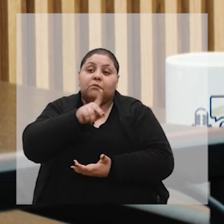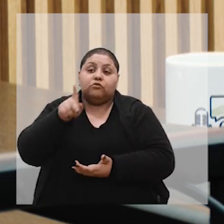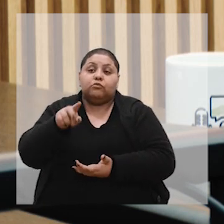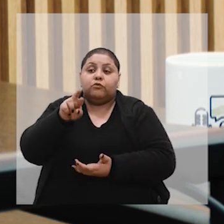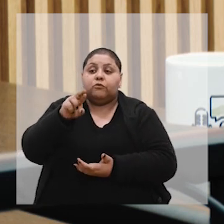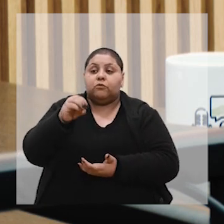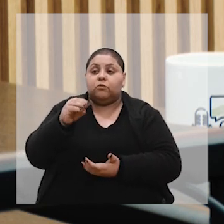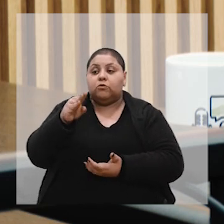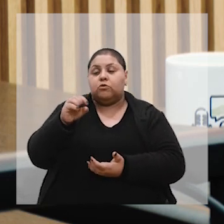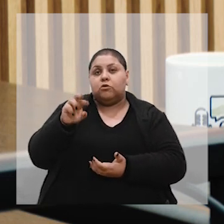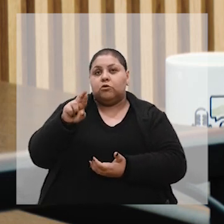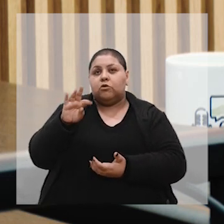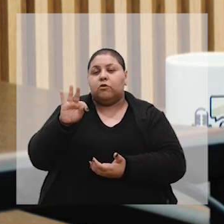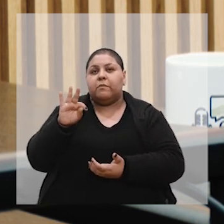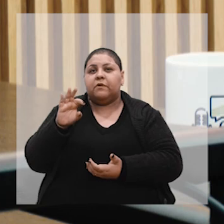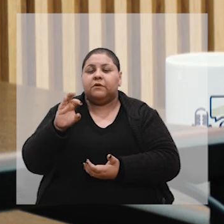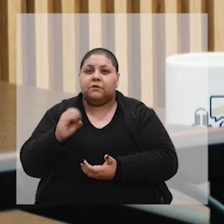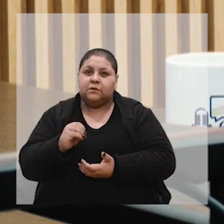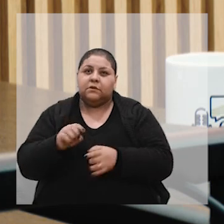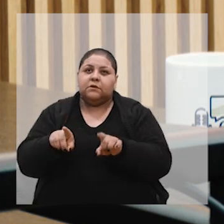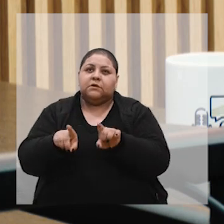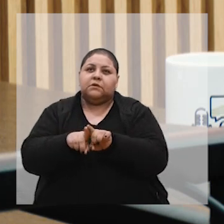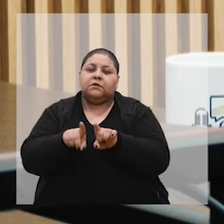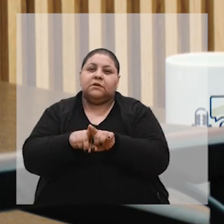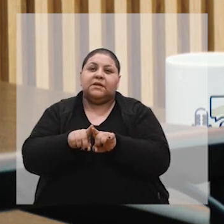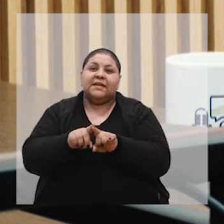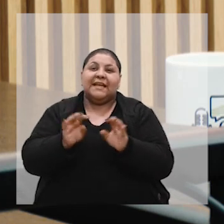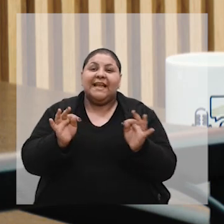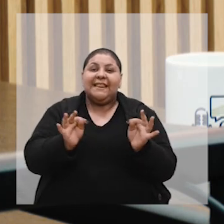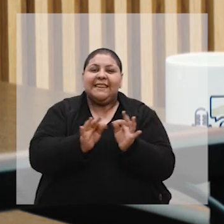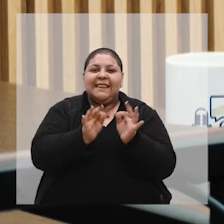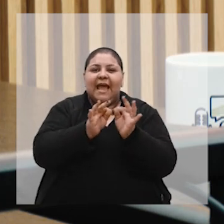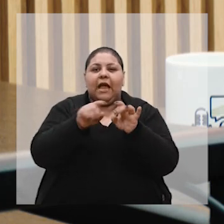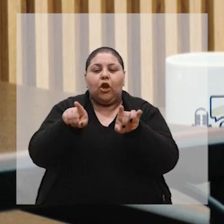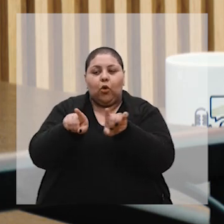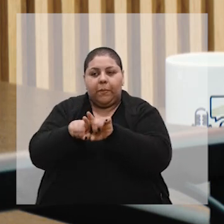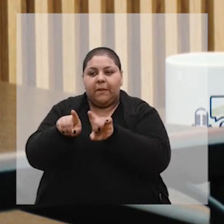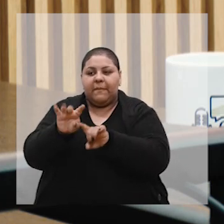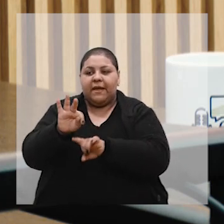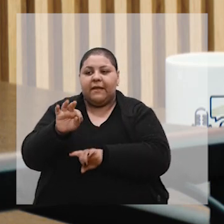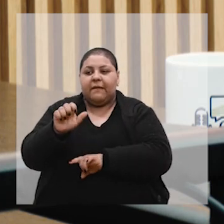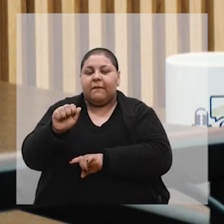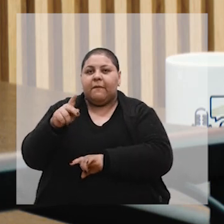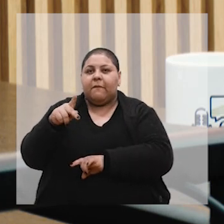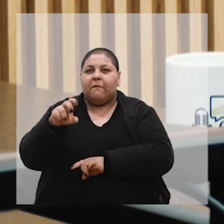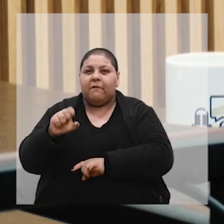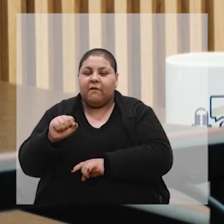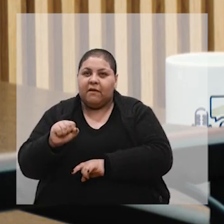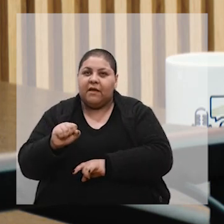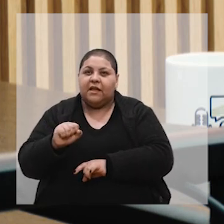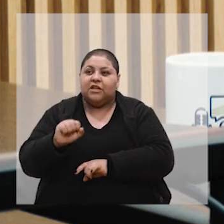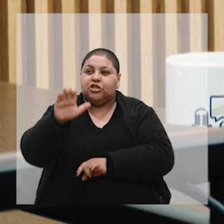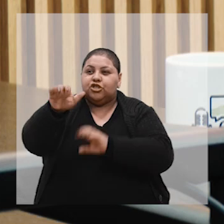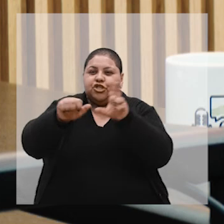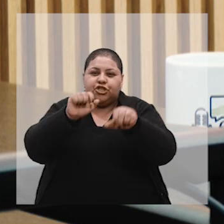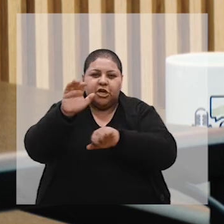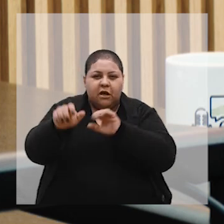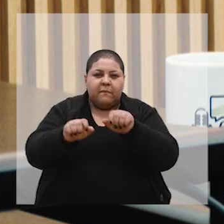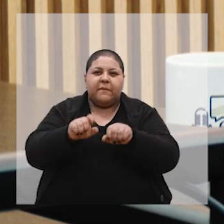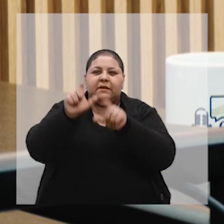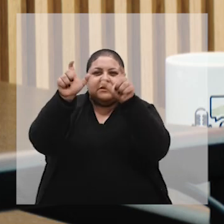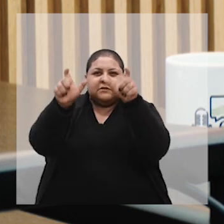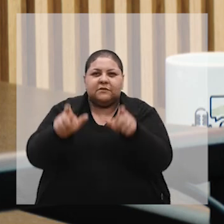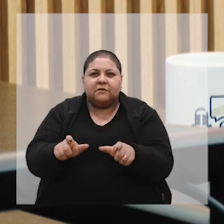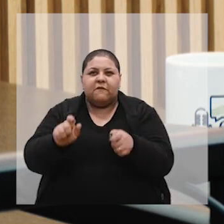professor Roberto, que é o nosso técnico, que eu esqueci de comentar, que é de TAPS também. Então a gente reúne essa galera, faz